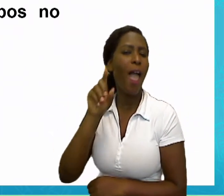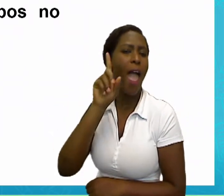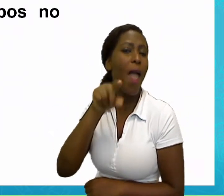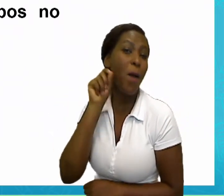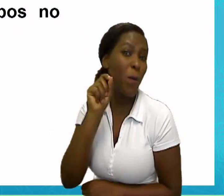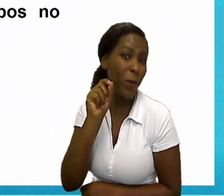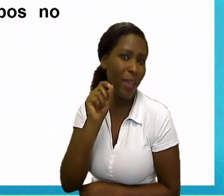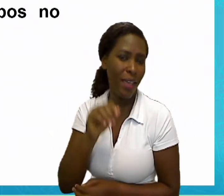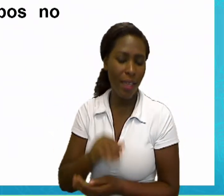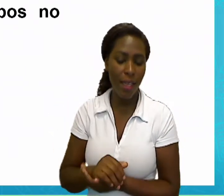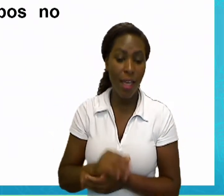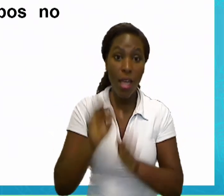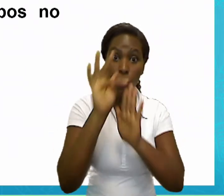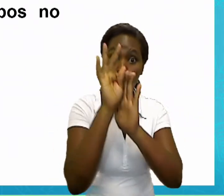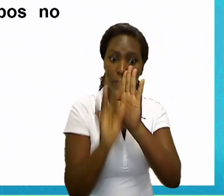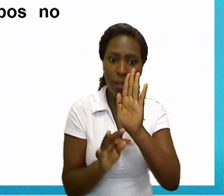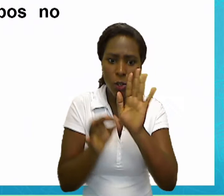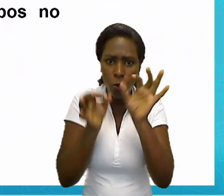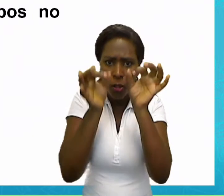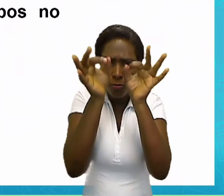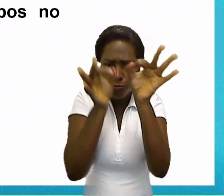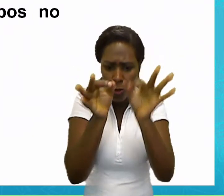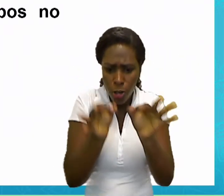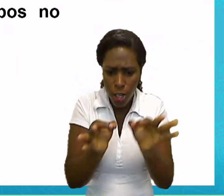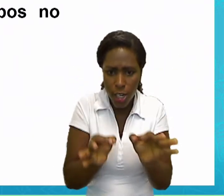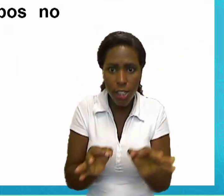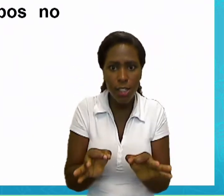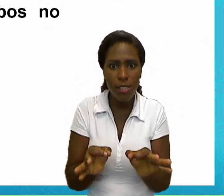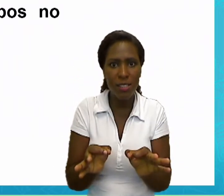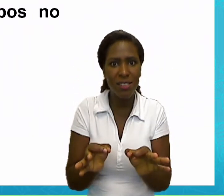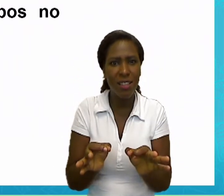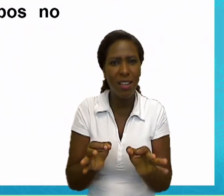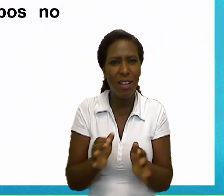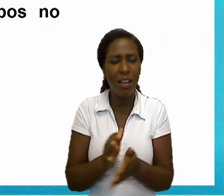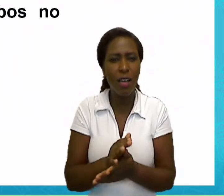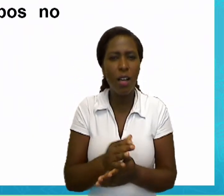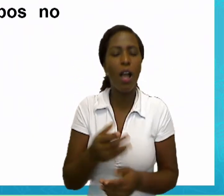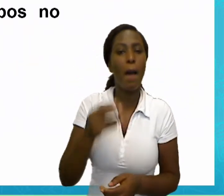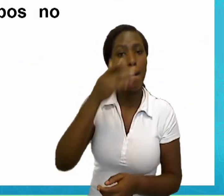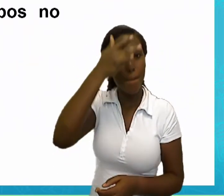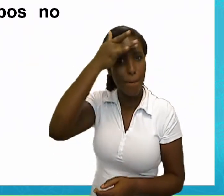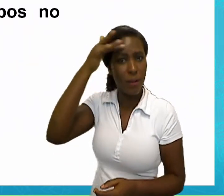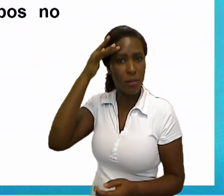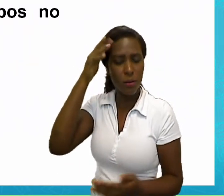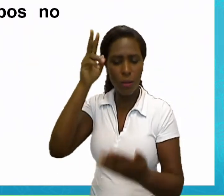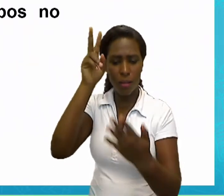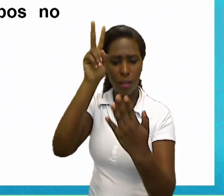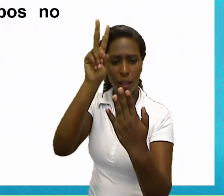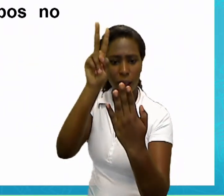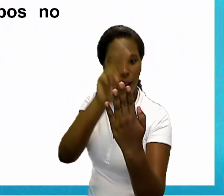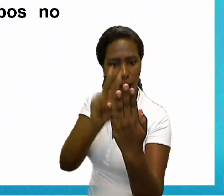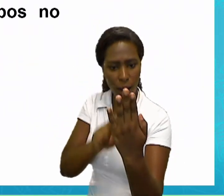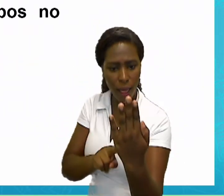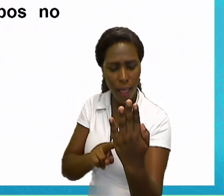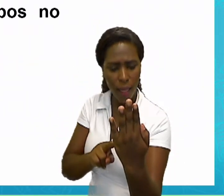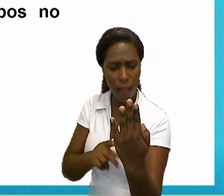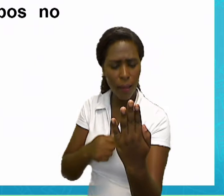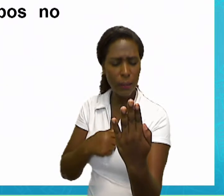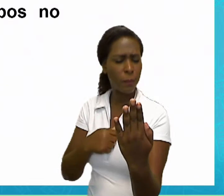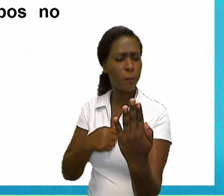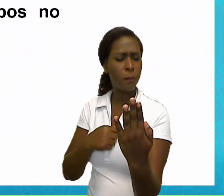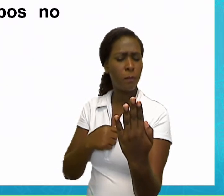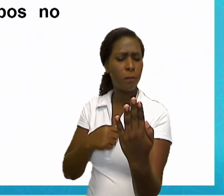instrucional. É aquele que indica uma ordem, de modo que o locutor, o emissor, ele